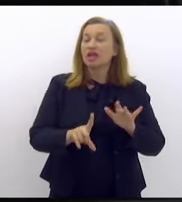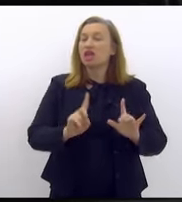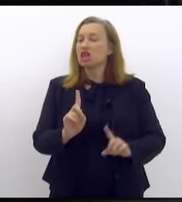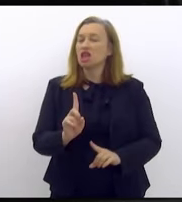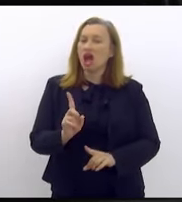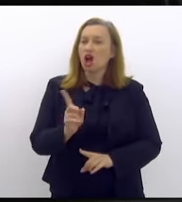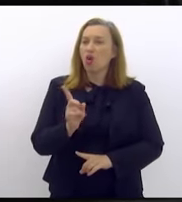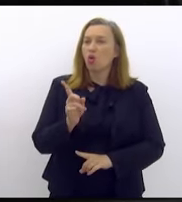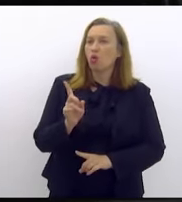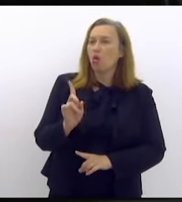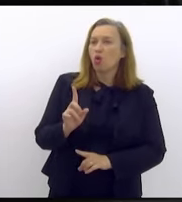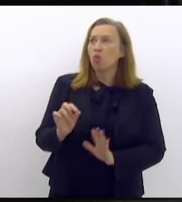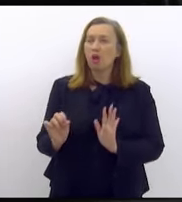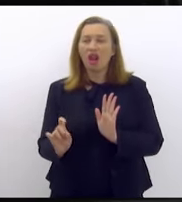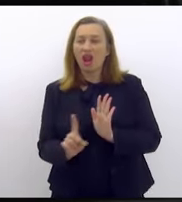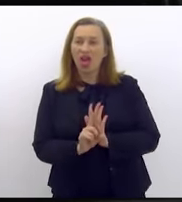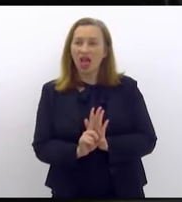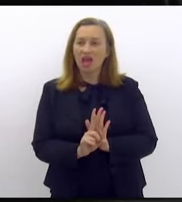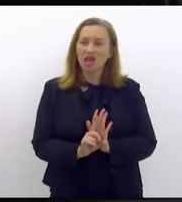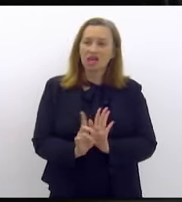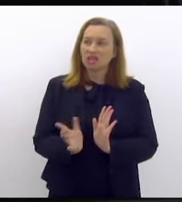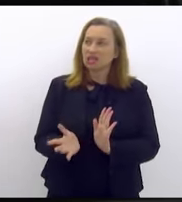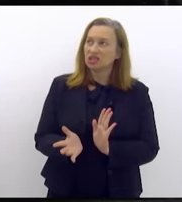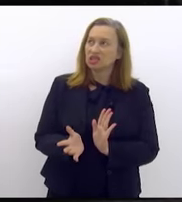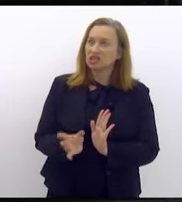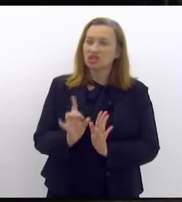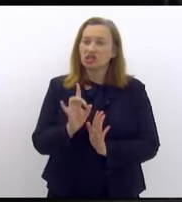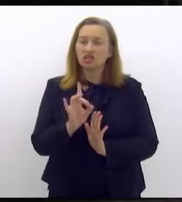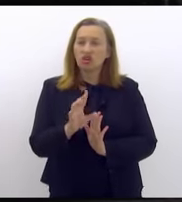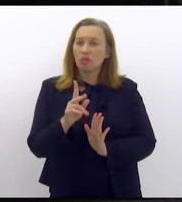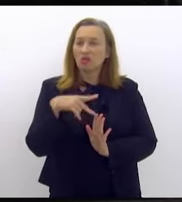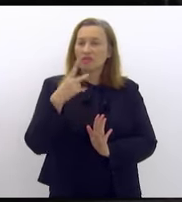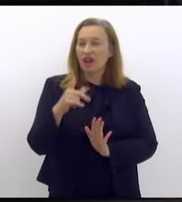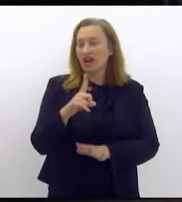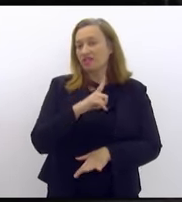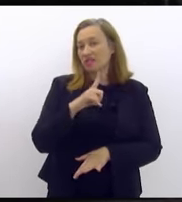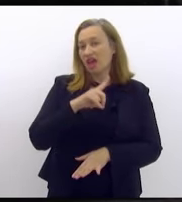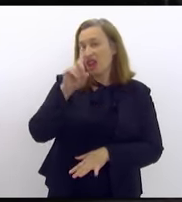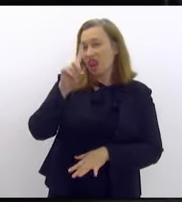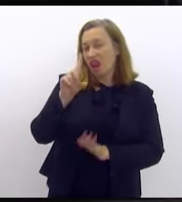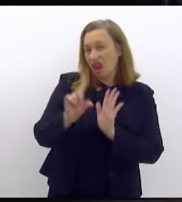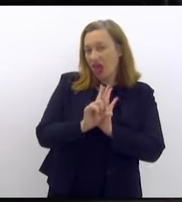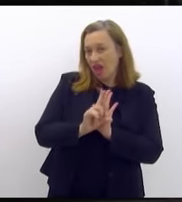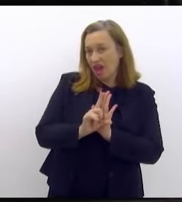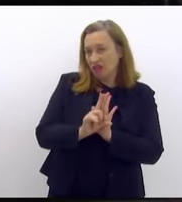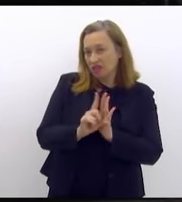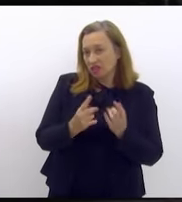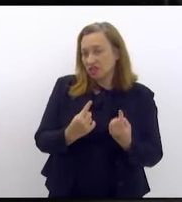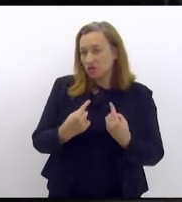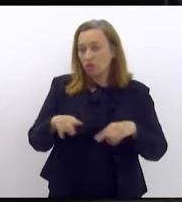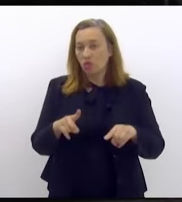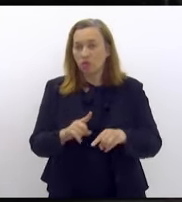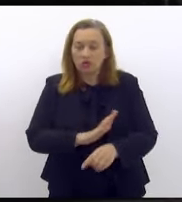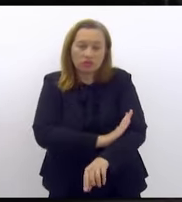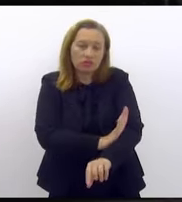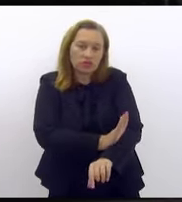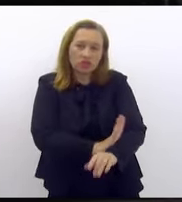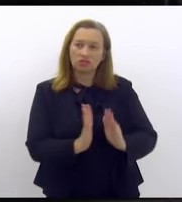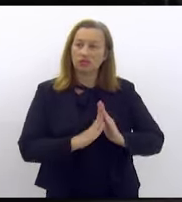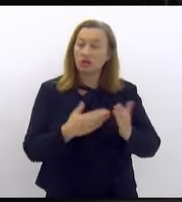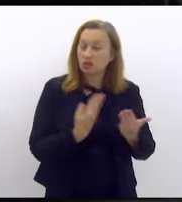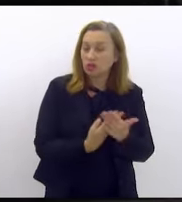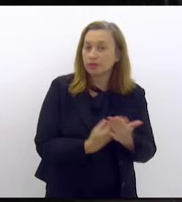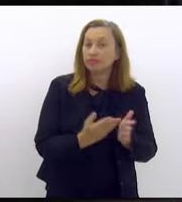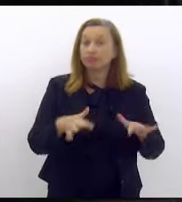não uma lei que vai ficar só para dizer que temos leis de enfrentamento ao racismo na escola. E